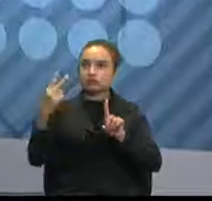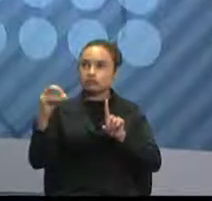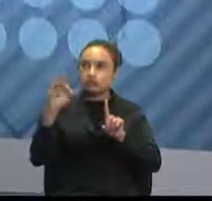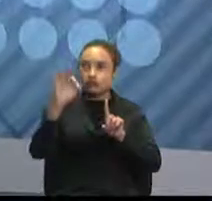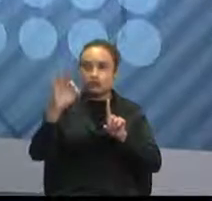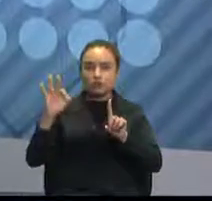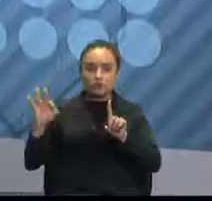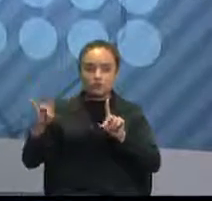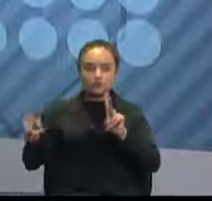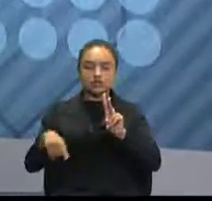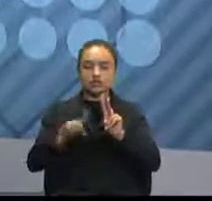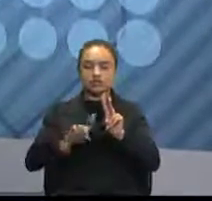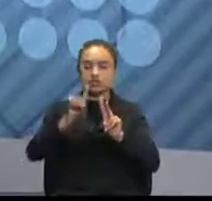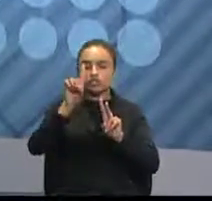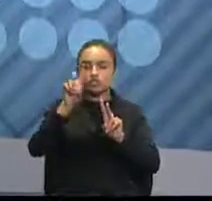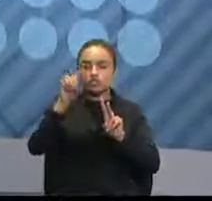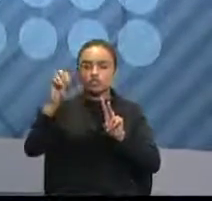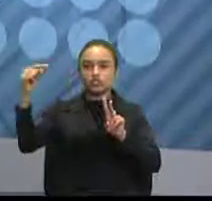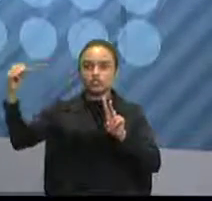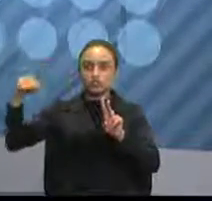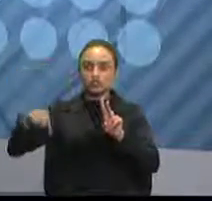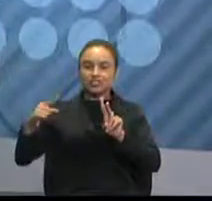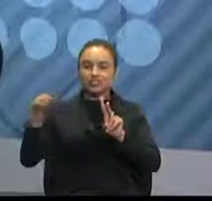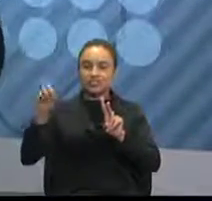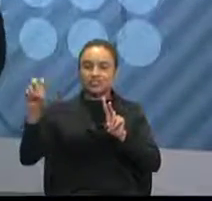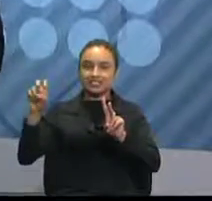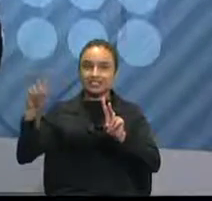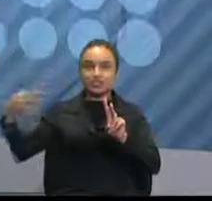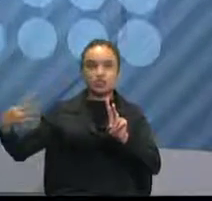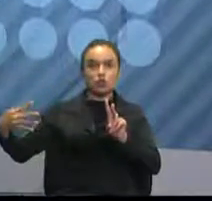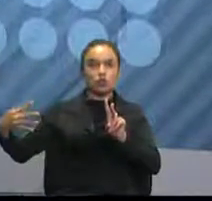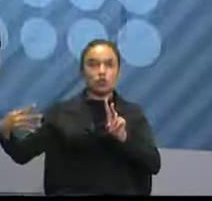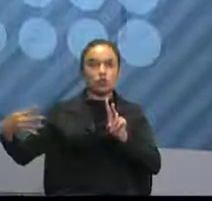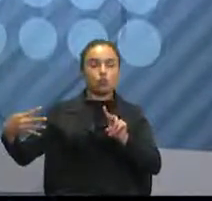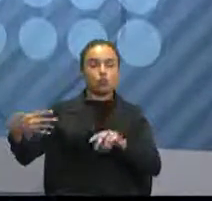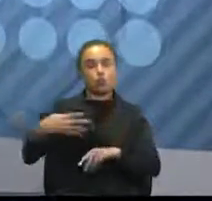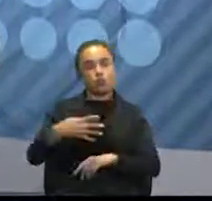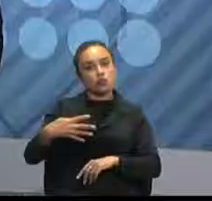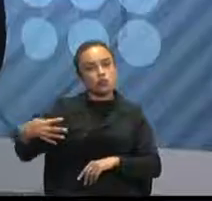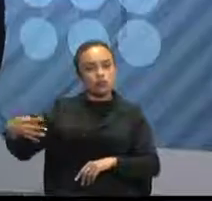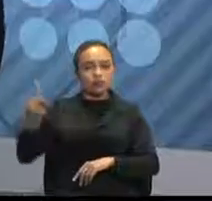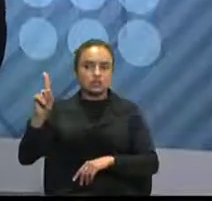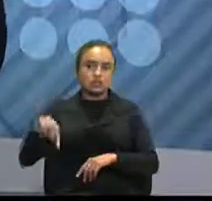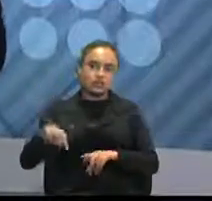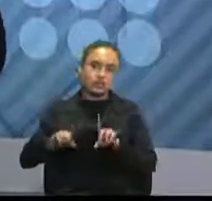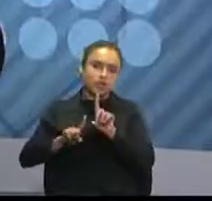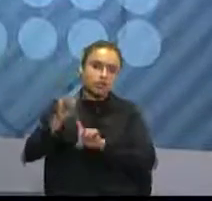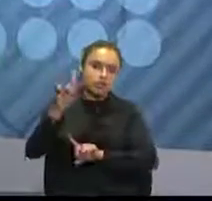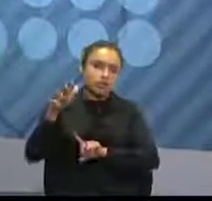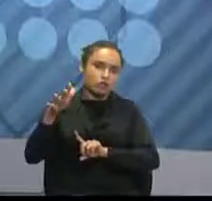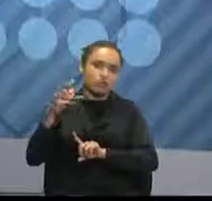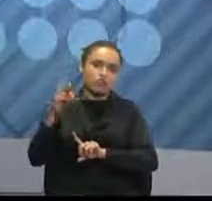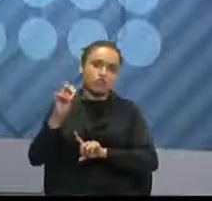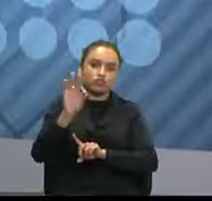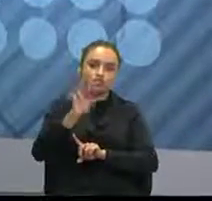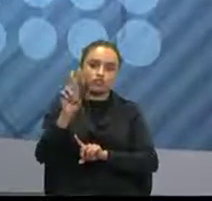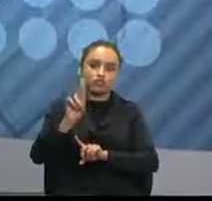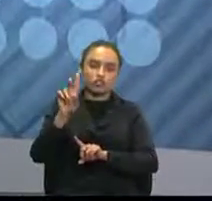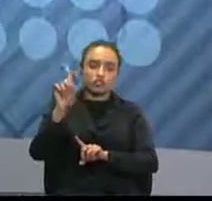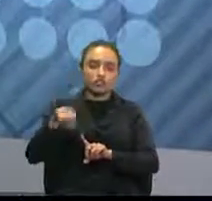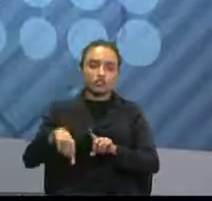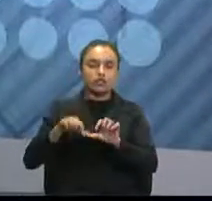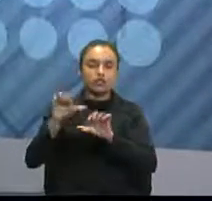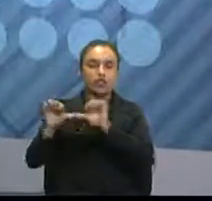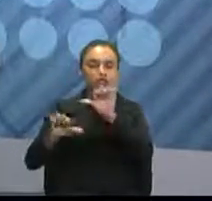terceira ela subiu 50 e na quarta ela caiu 15 mas na média foi 20 reais o preço por ela teve uma variabilidade